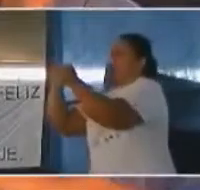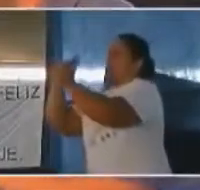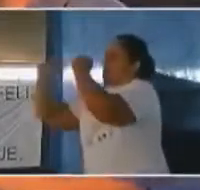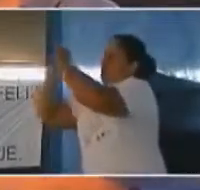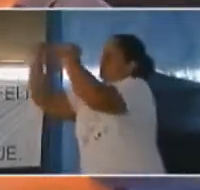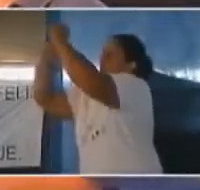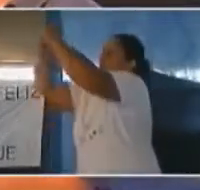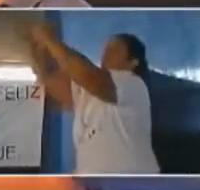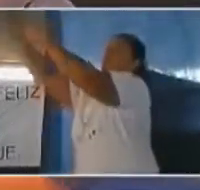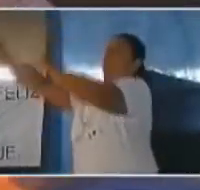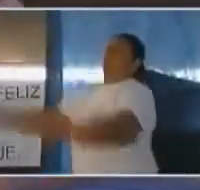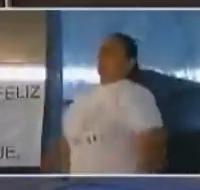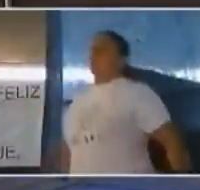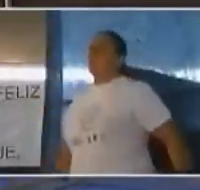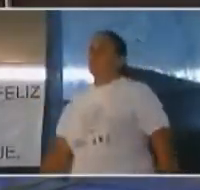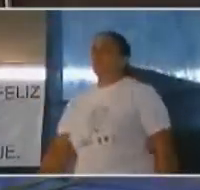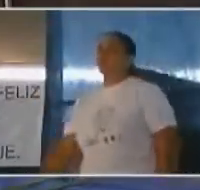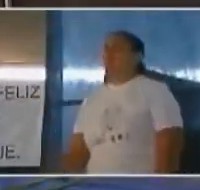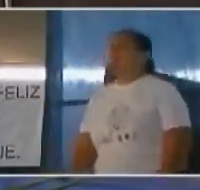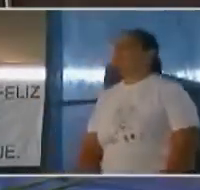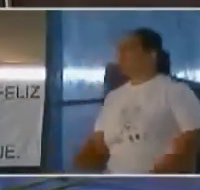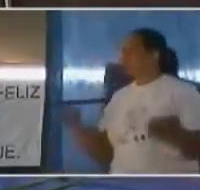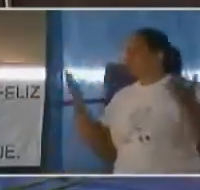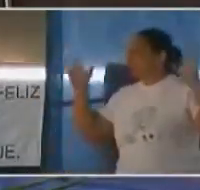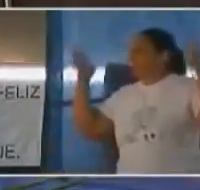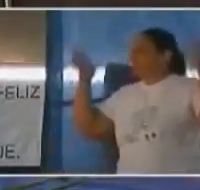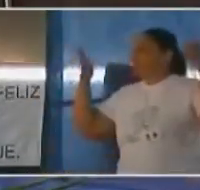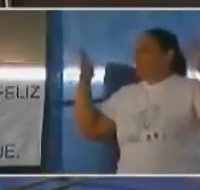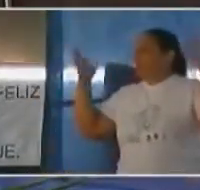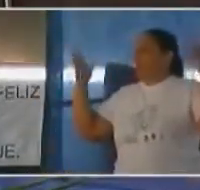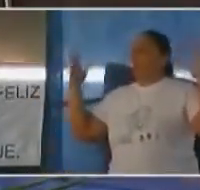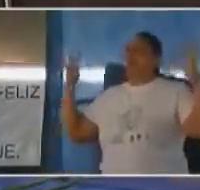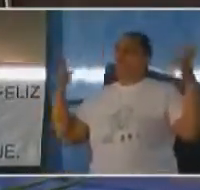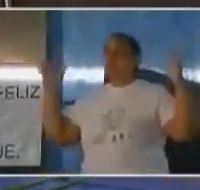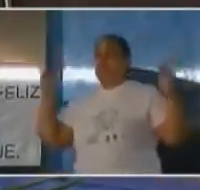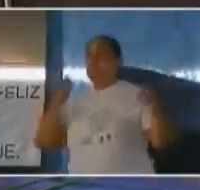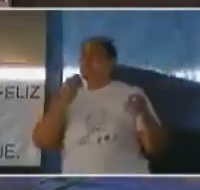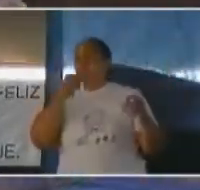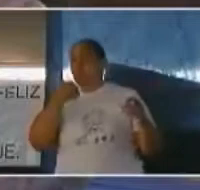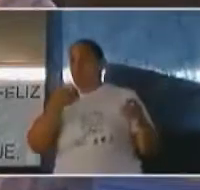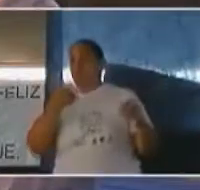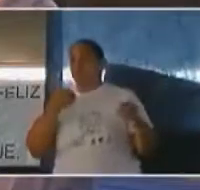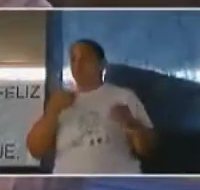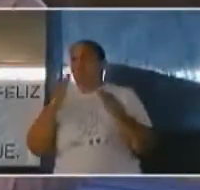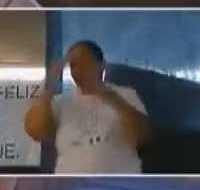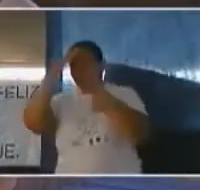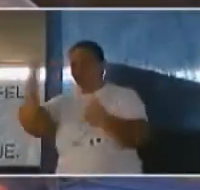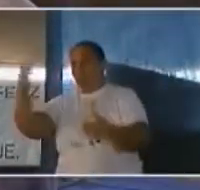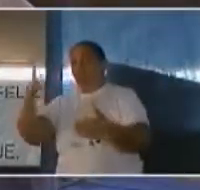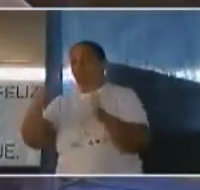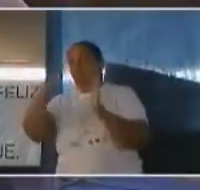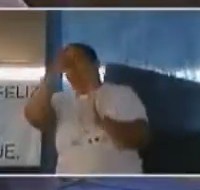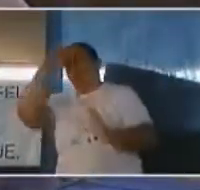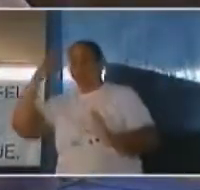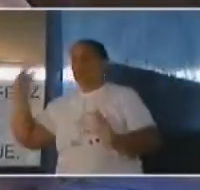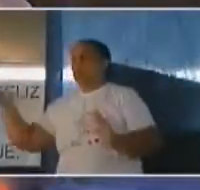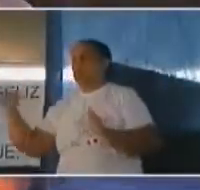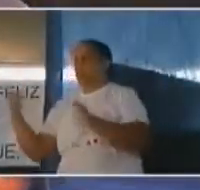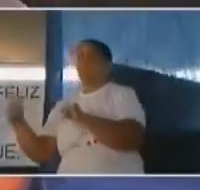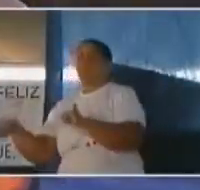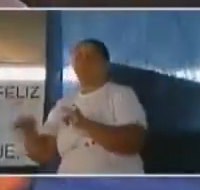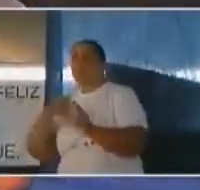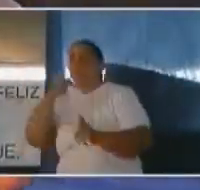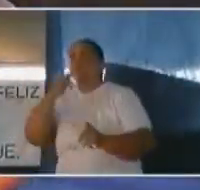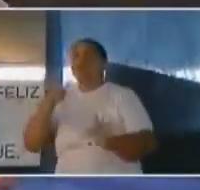Muito obrigado, uma salva de palmas para todas as pessoas que aqui estiveram. Isso tudo é ser geração de Deus